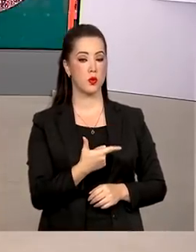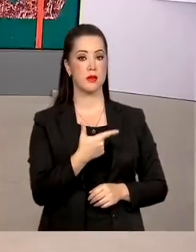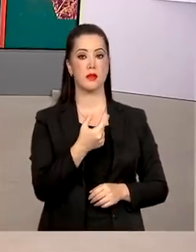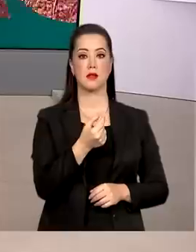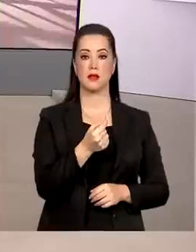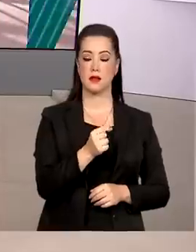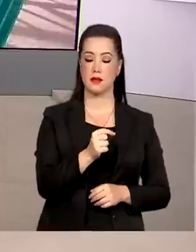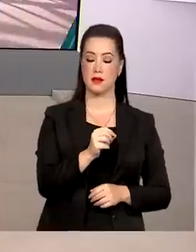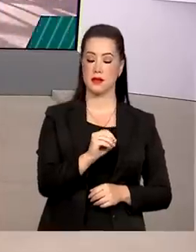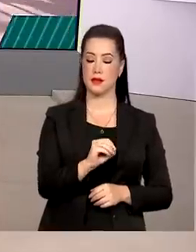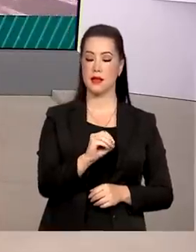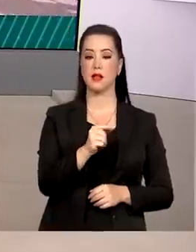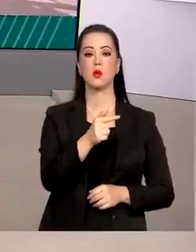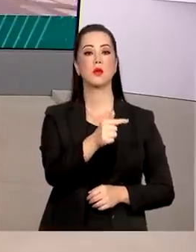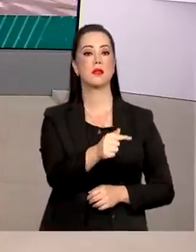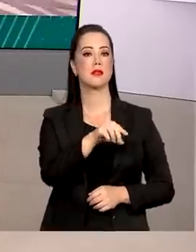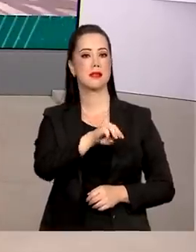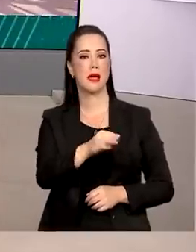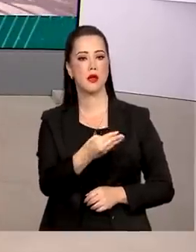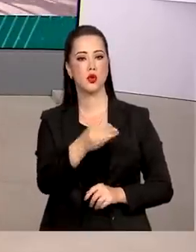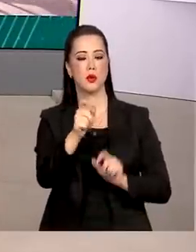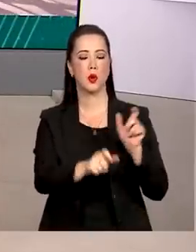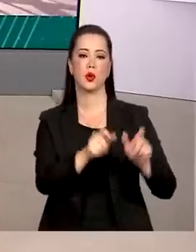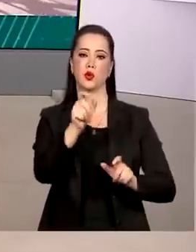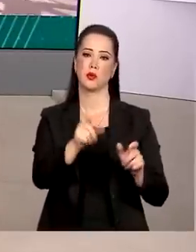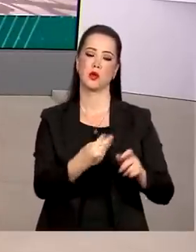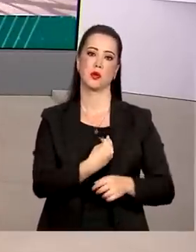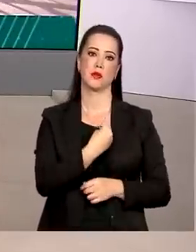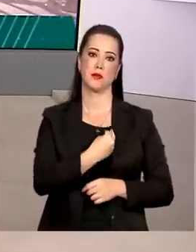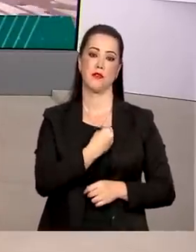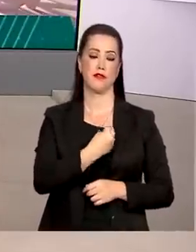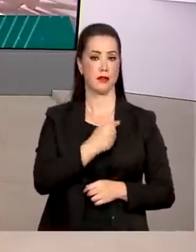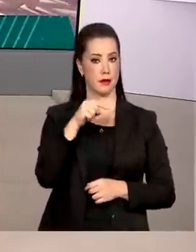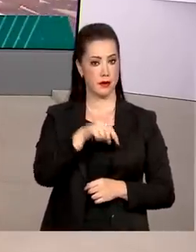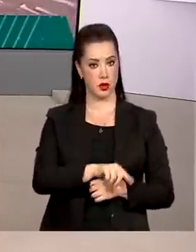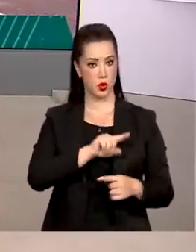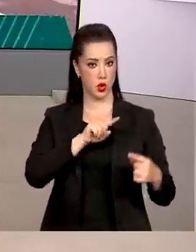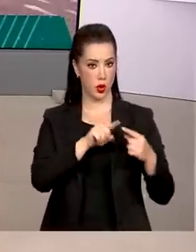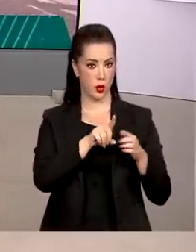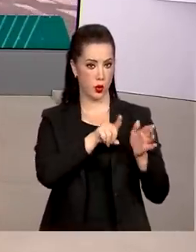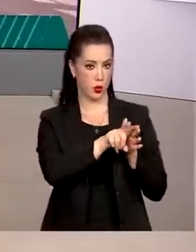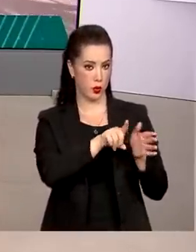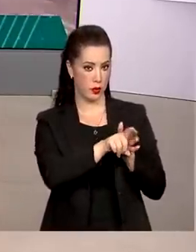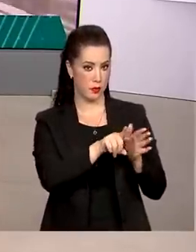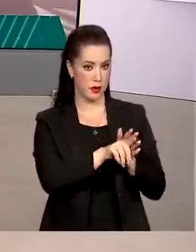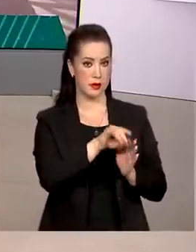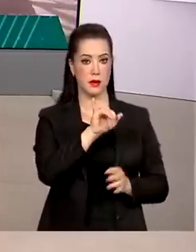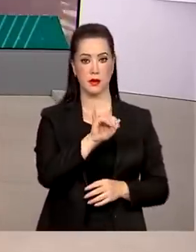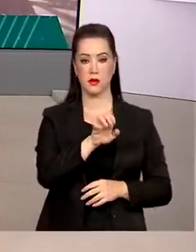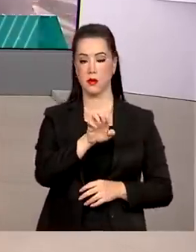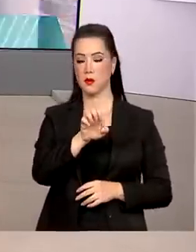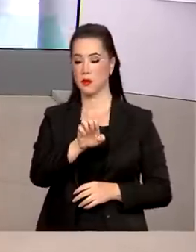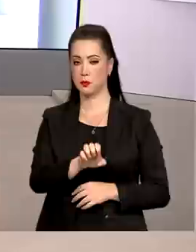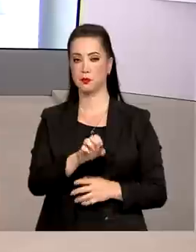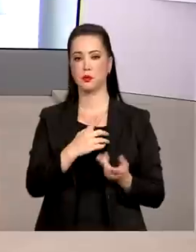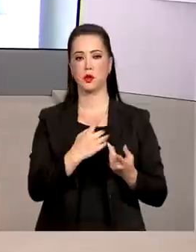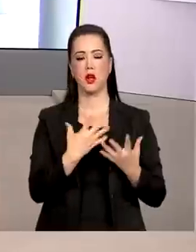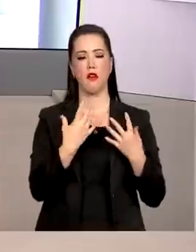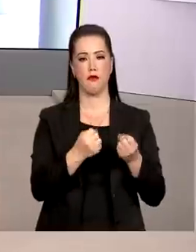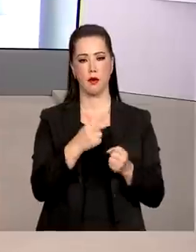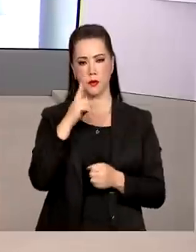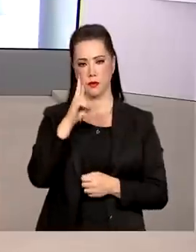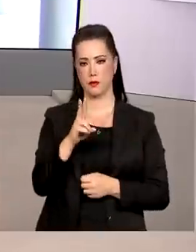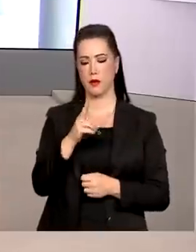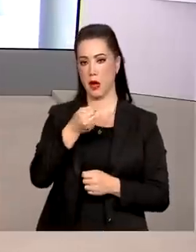milhões e 800 mil habitantes segundo a prévia do censo 2022 do IBGE vamos falar então ao vivo com Jéssica